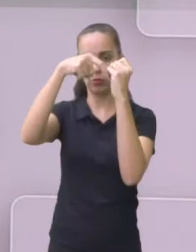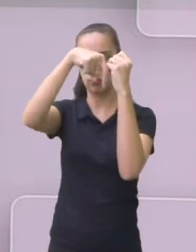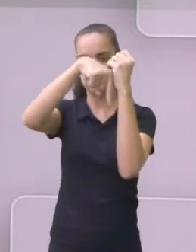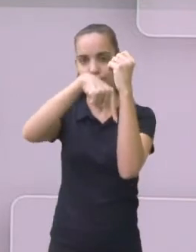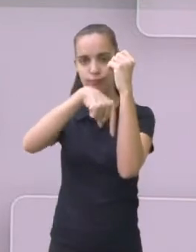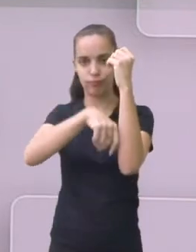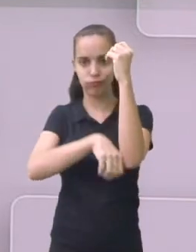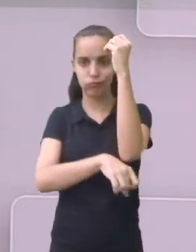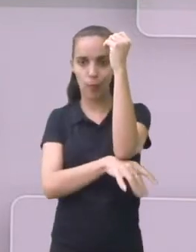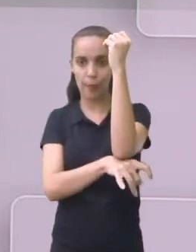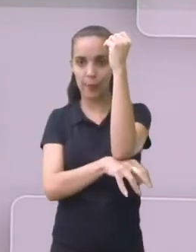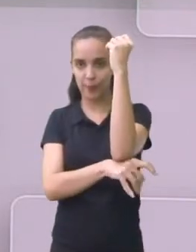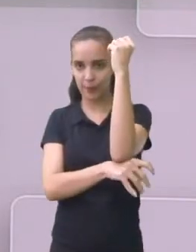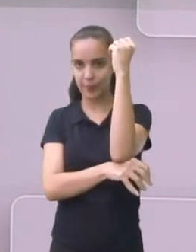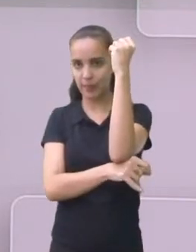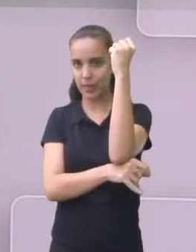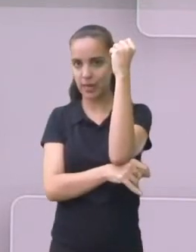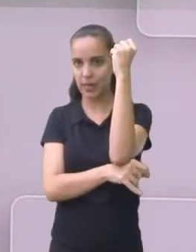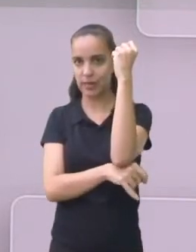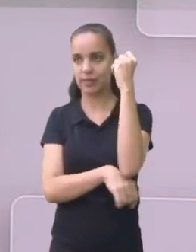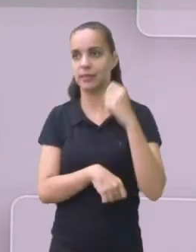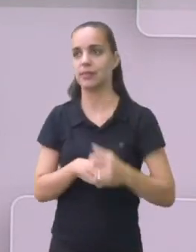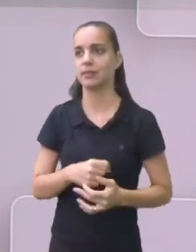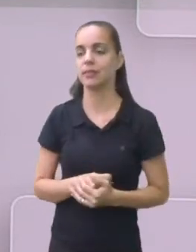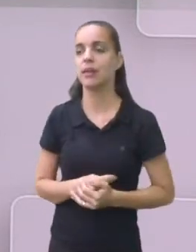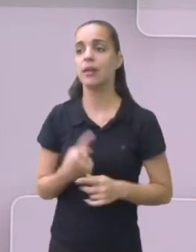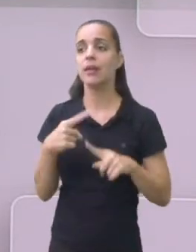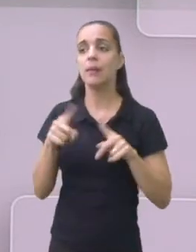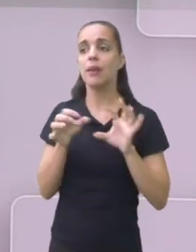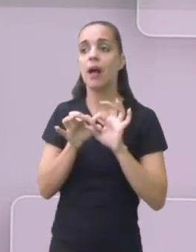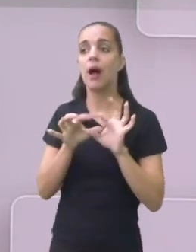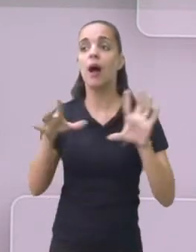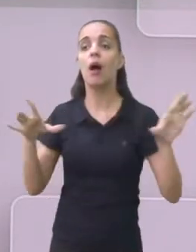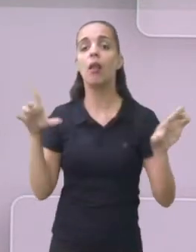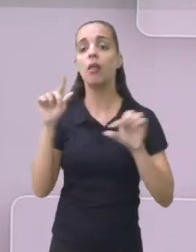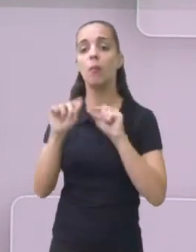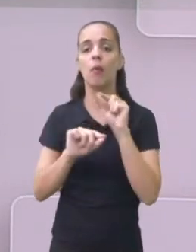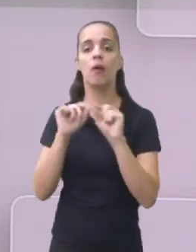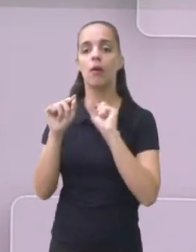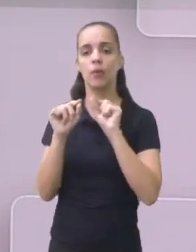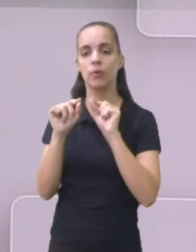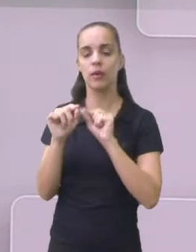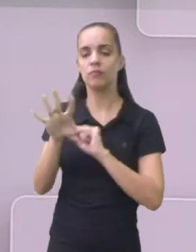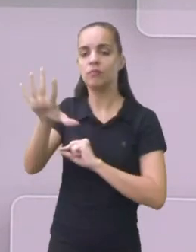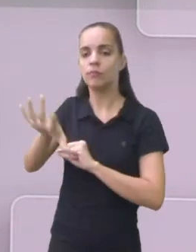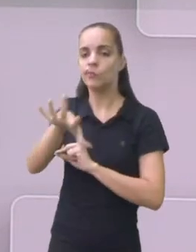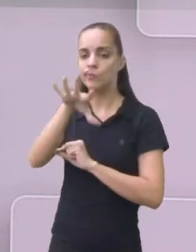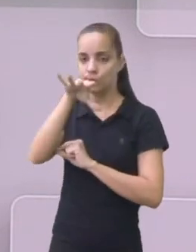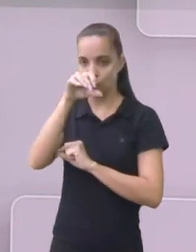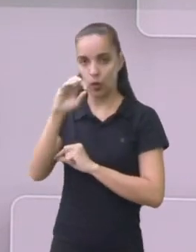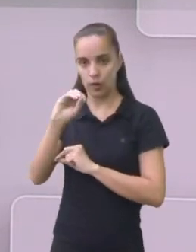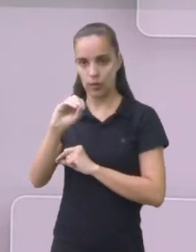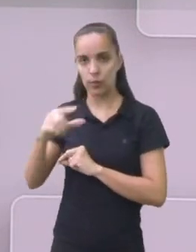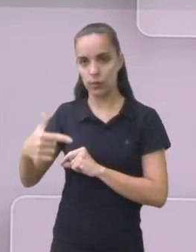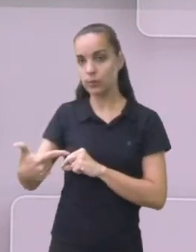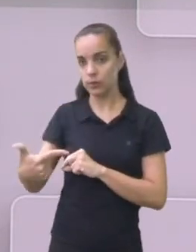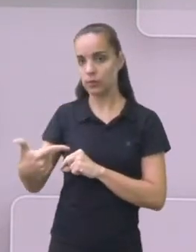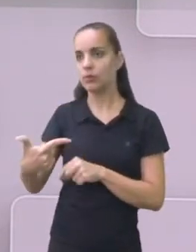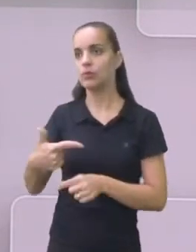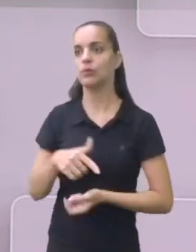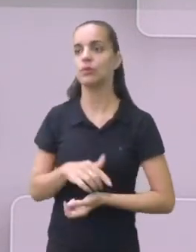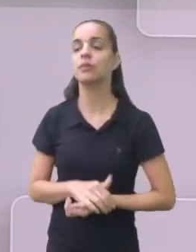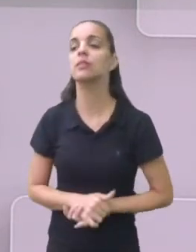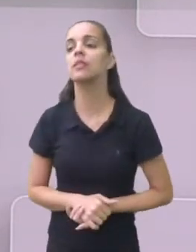glicose, também é produzido o oxigênio. Tá? Então, tudo isso é possível através